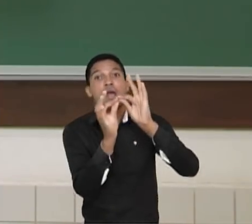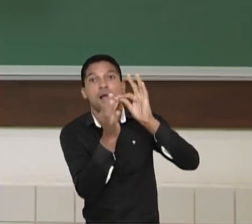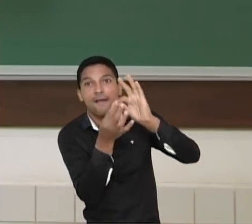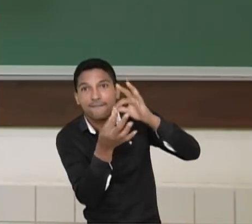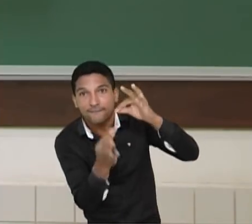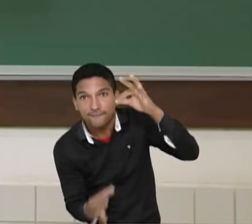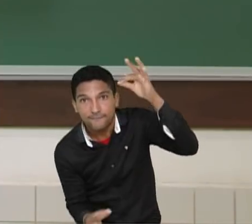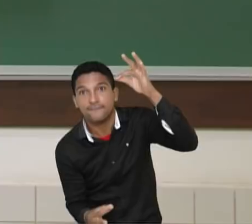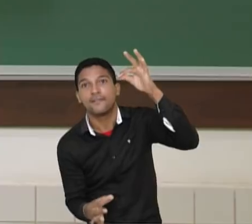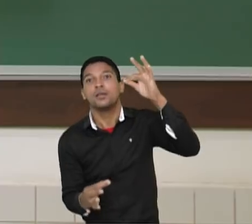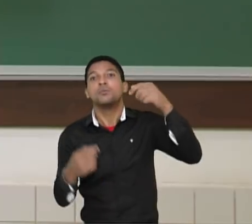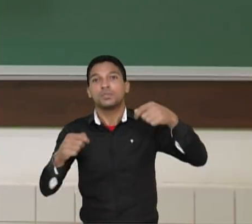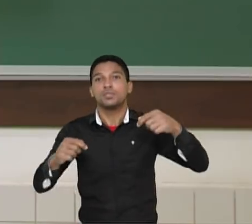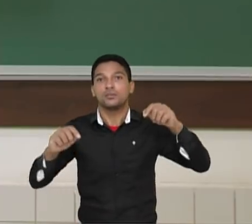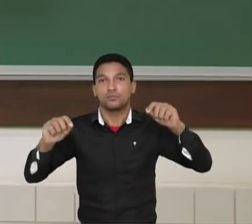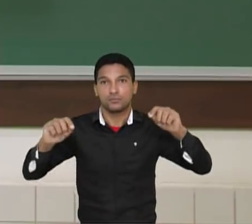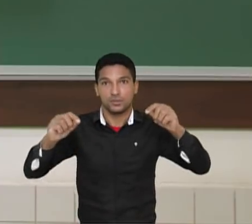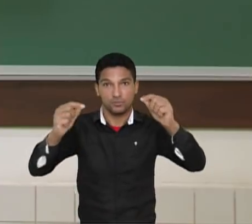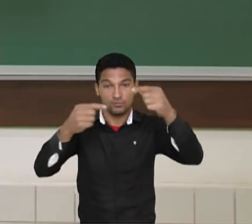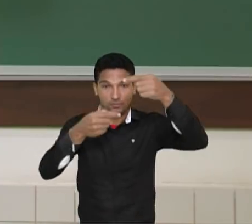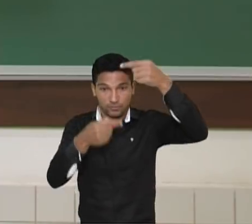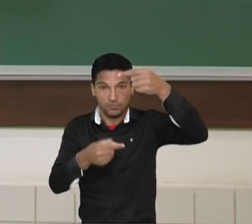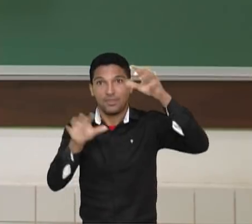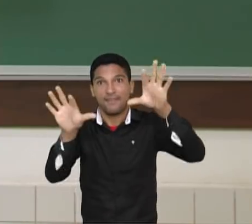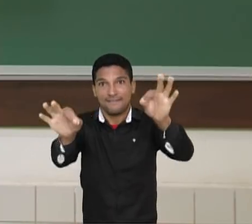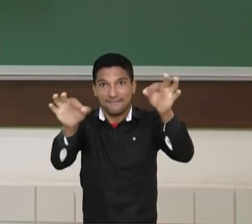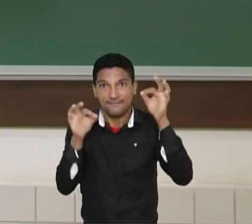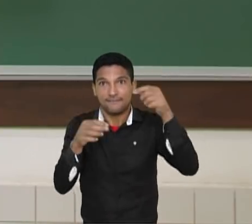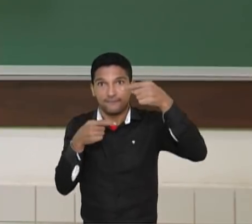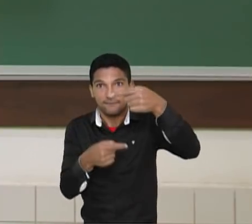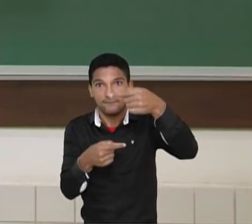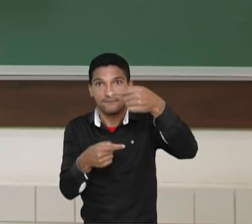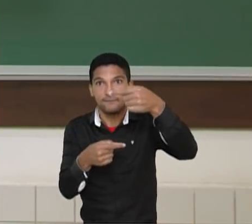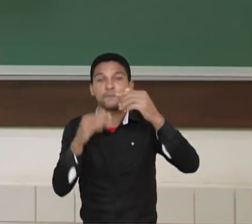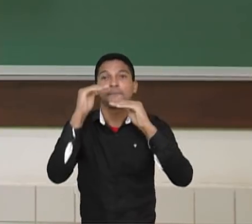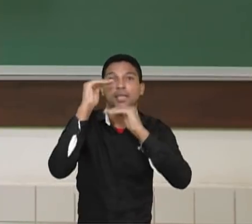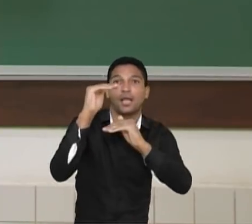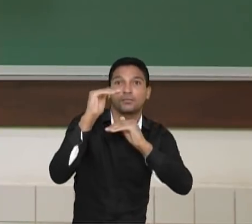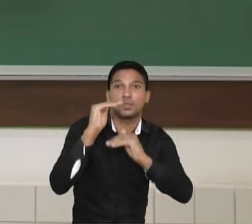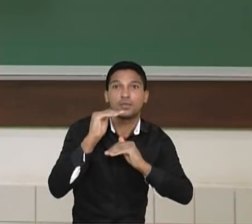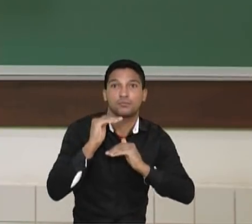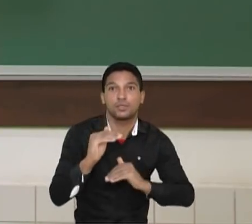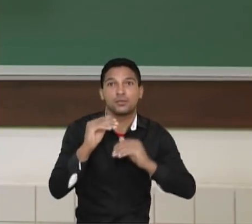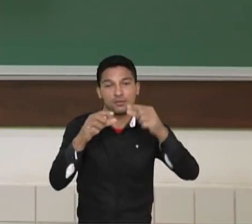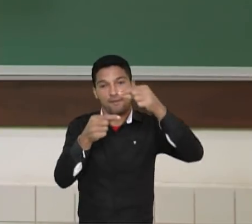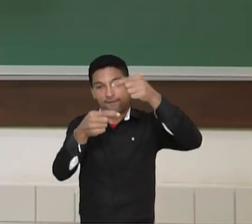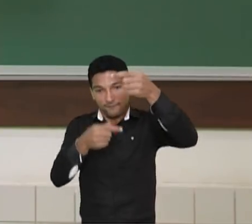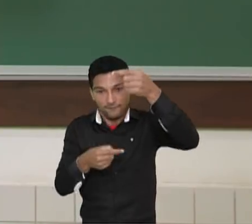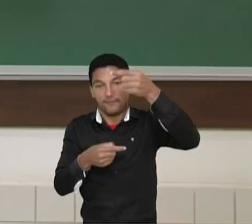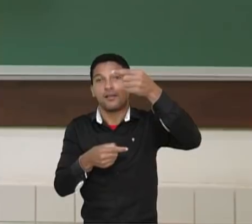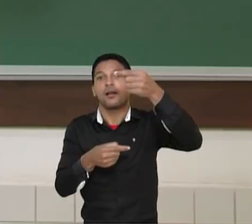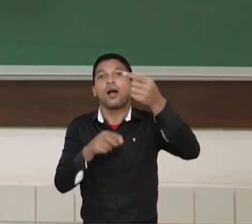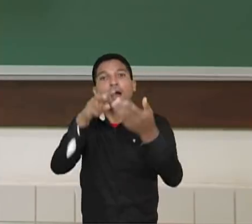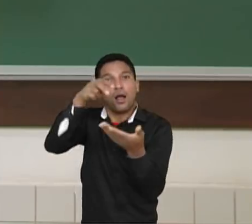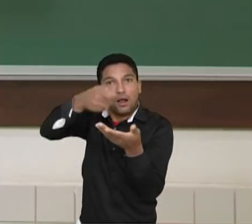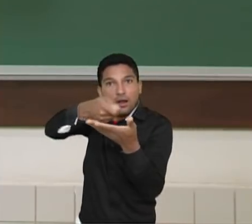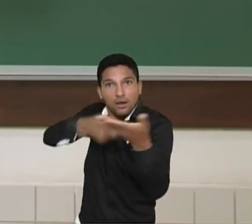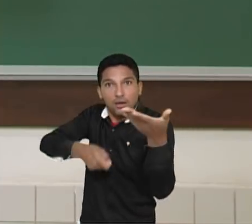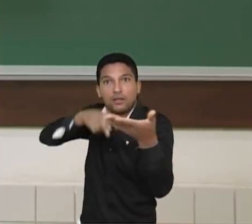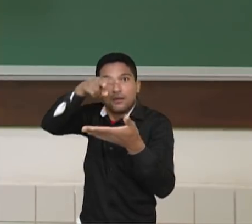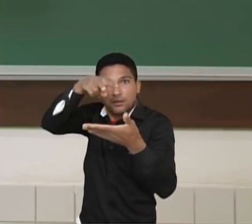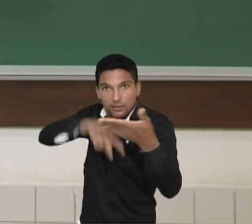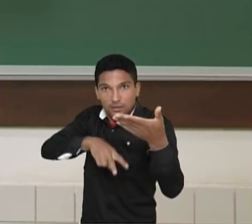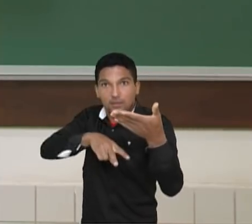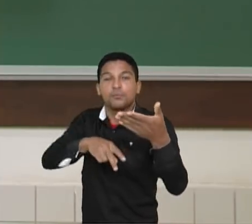Então nós precisamos trabalhar com alguns trechos apenas para que haja tempo, né, para esta aula de